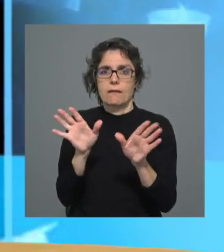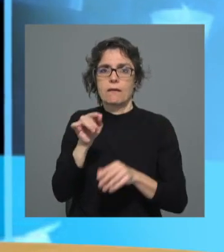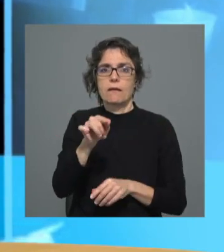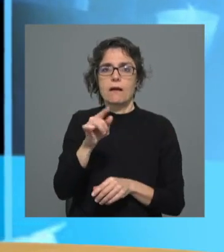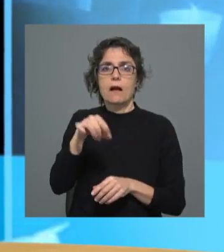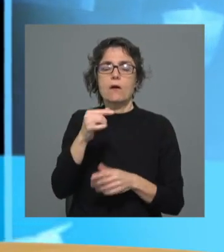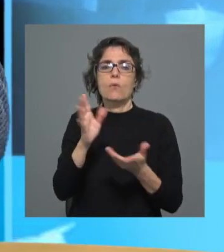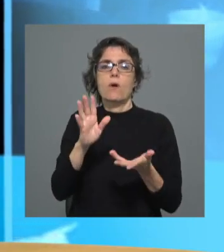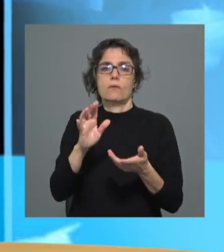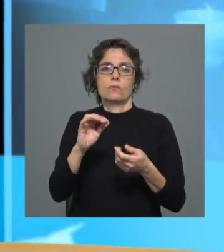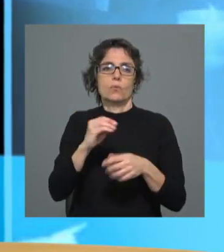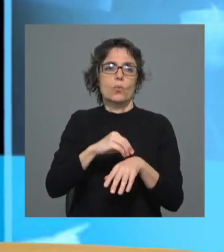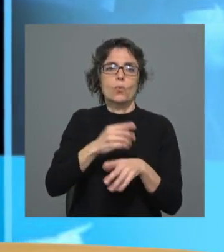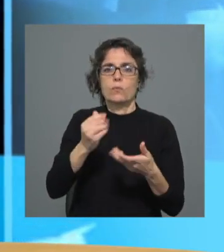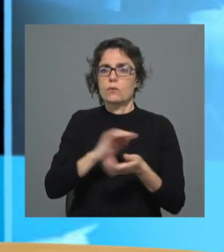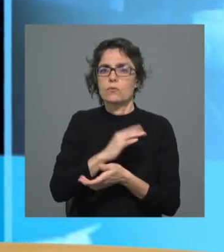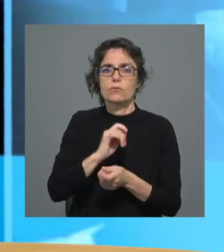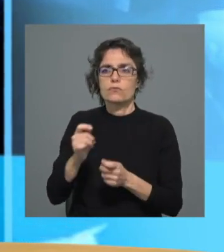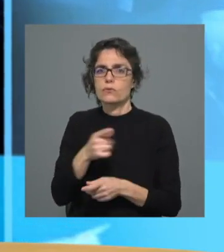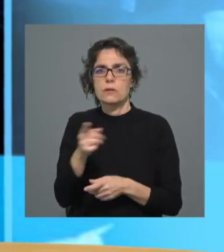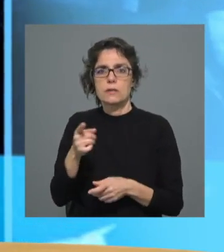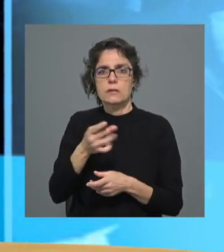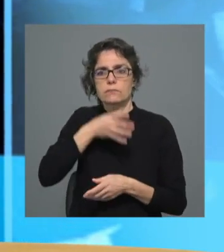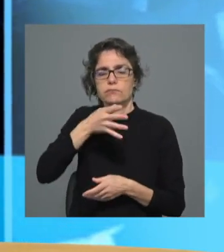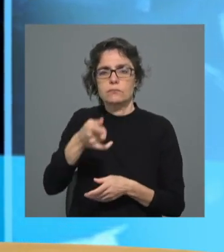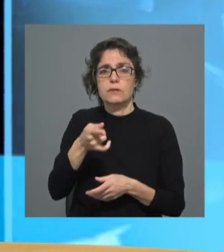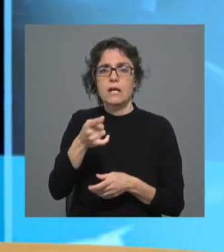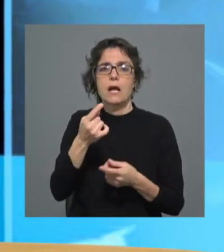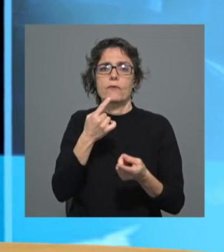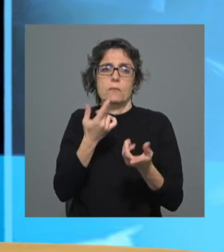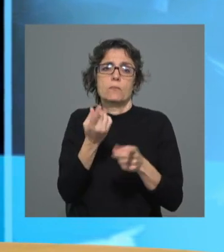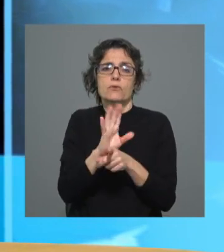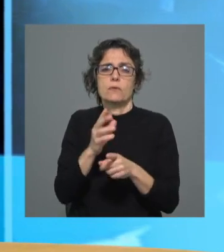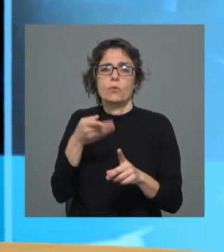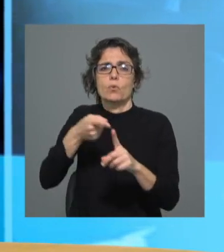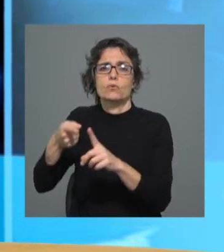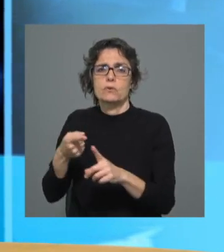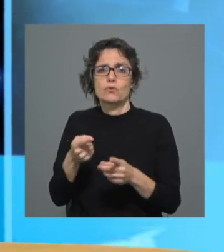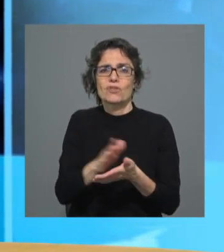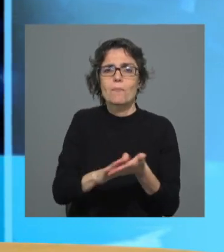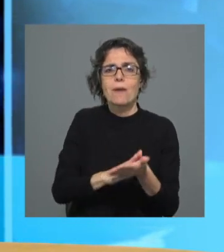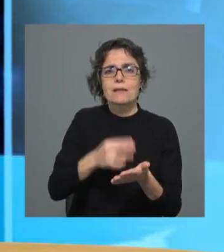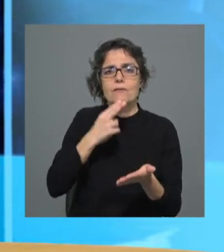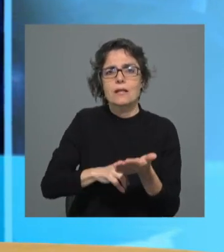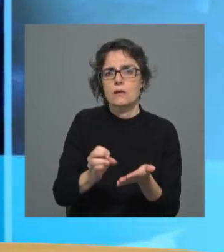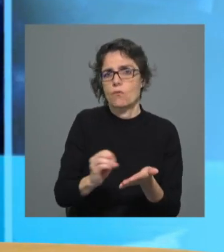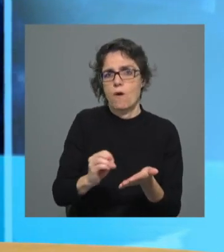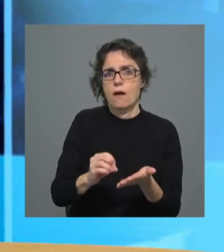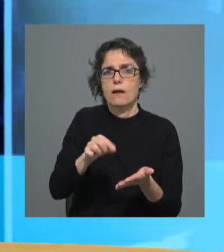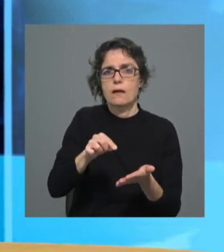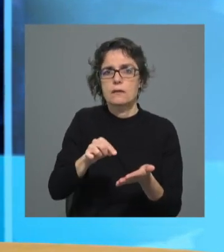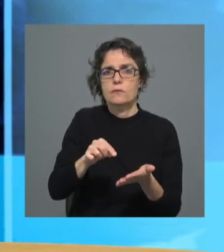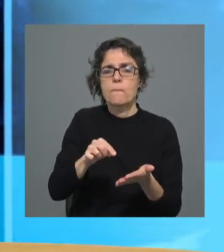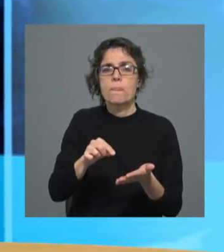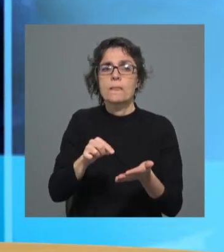olha para estas situações, que é legítima, vários casos de acusações que eram infundadas, em pouco tempo, felizmente, chegou à conclusão que eram